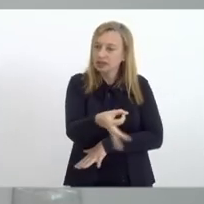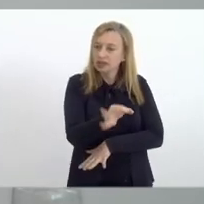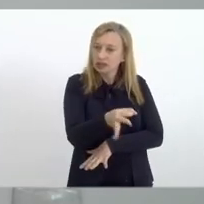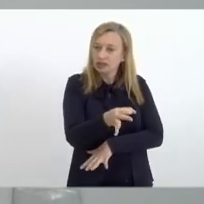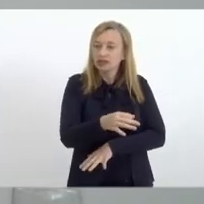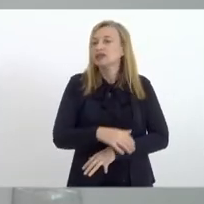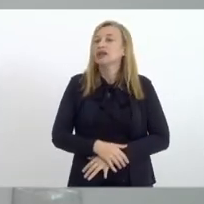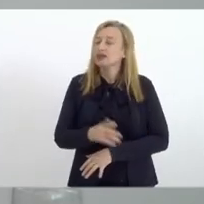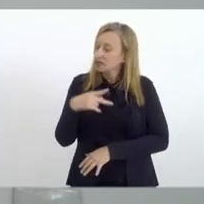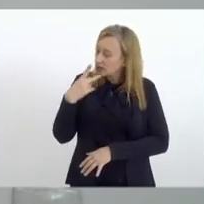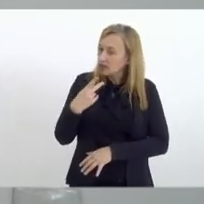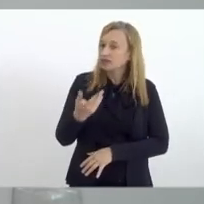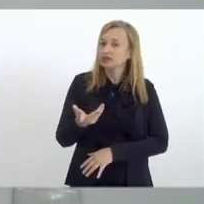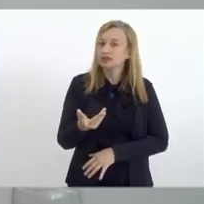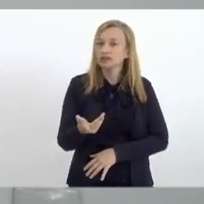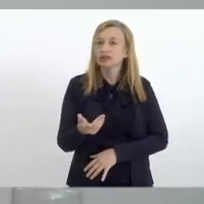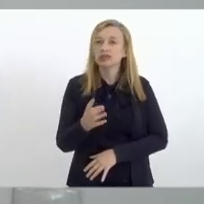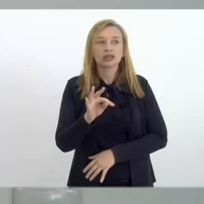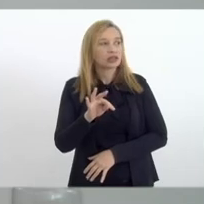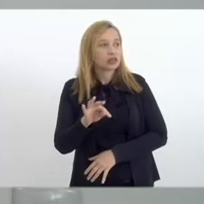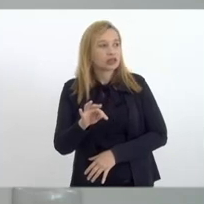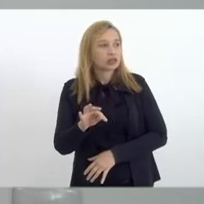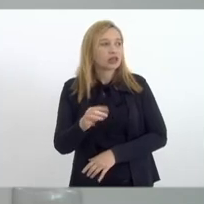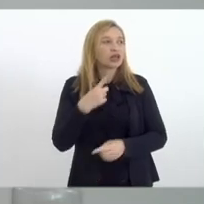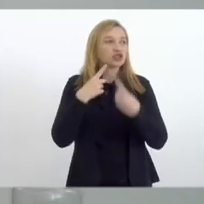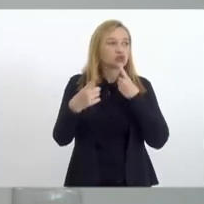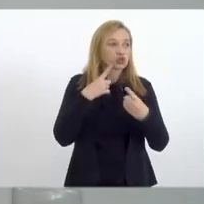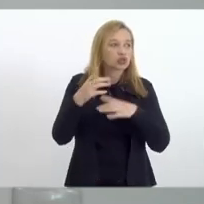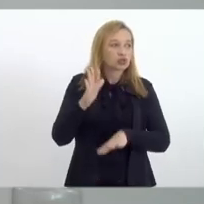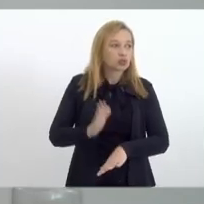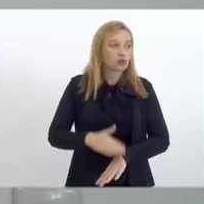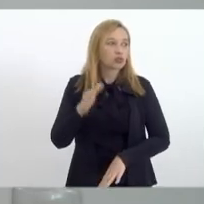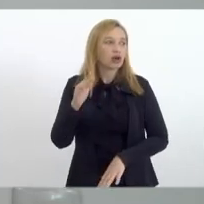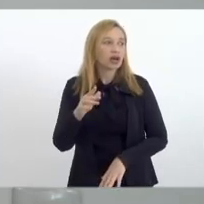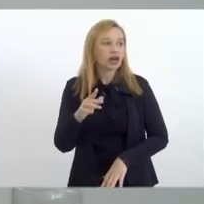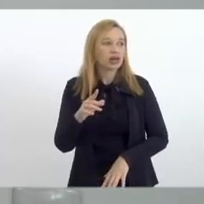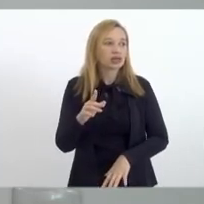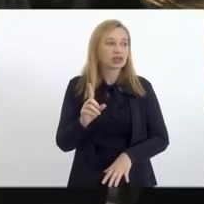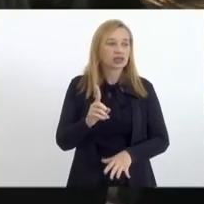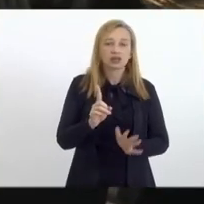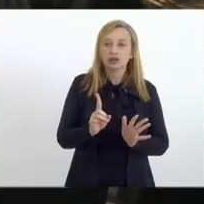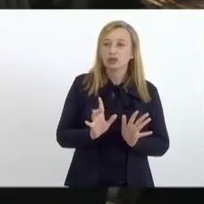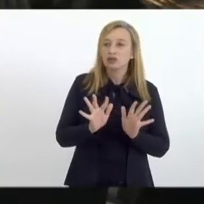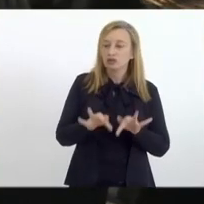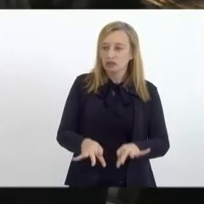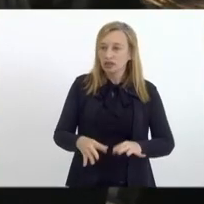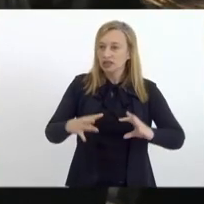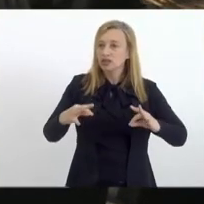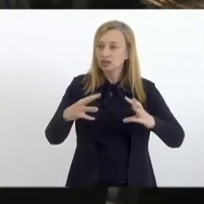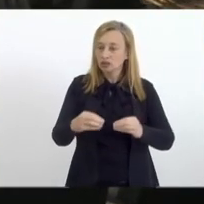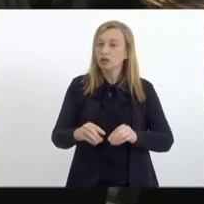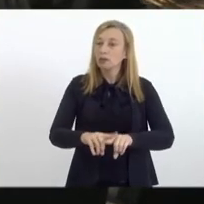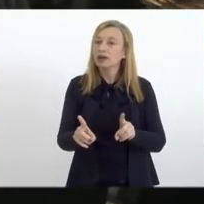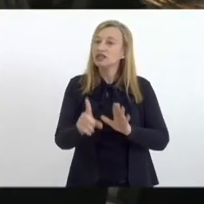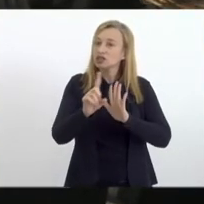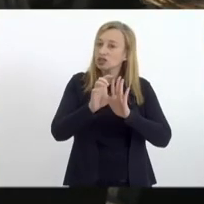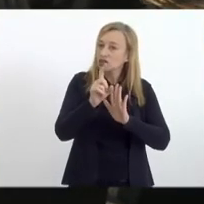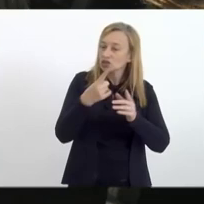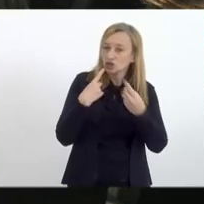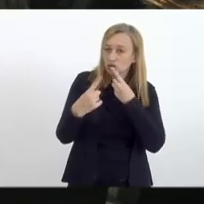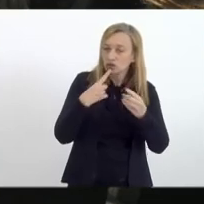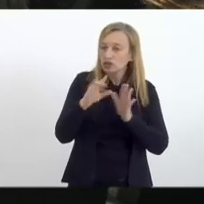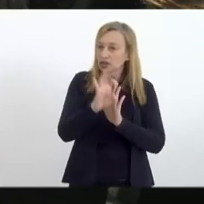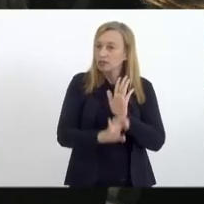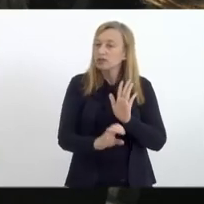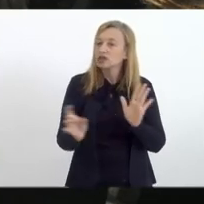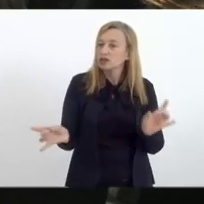e dizendo que, em tese, as discussões, por mais que não sejam um fórum definitivo, mas que as discussões das emendas estão saneadas.